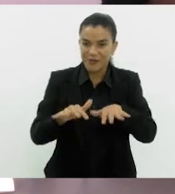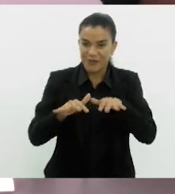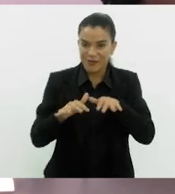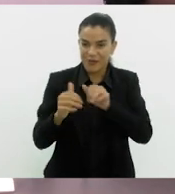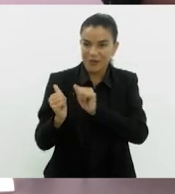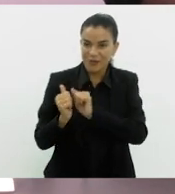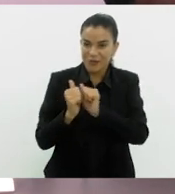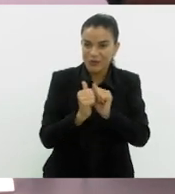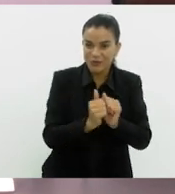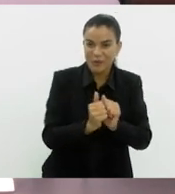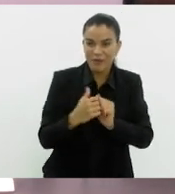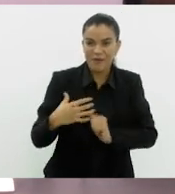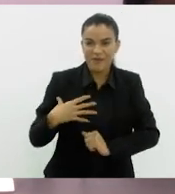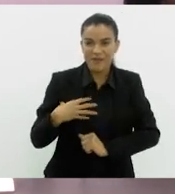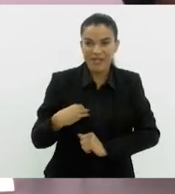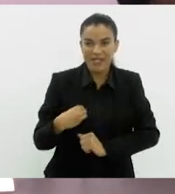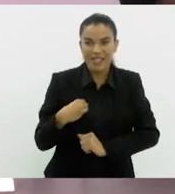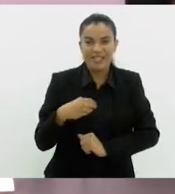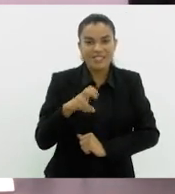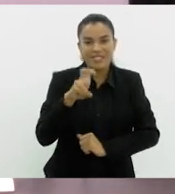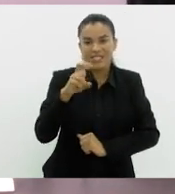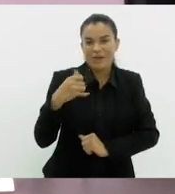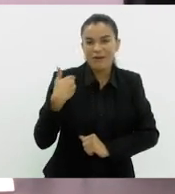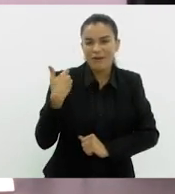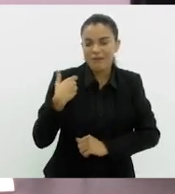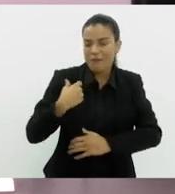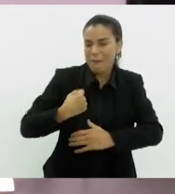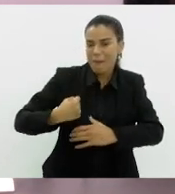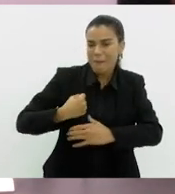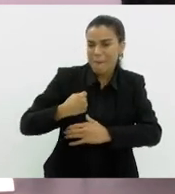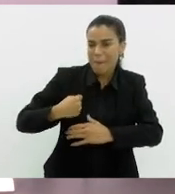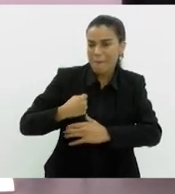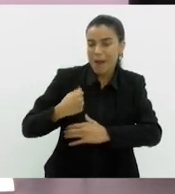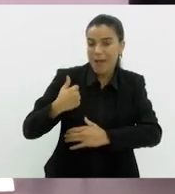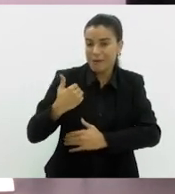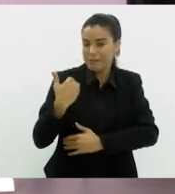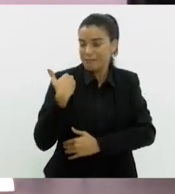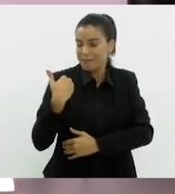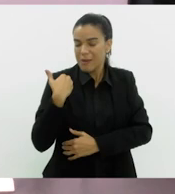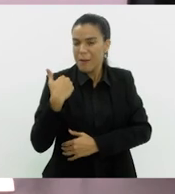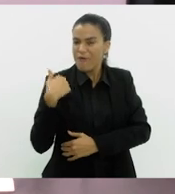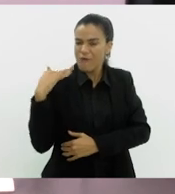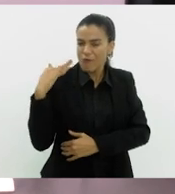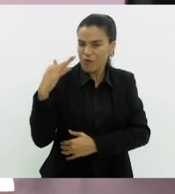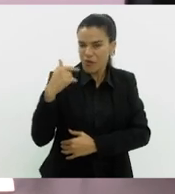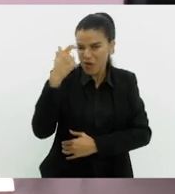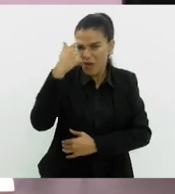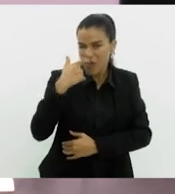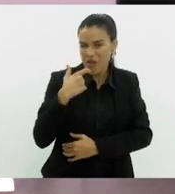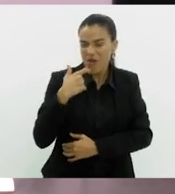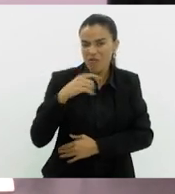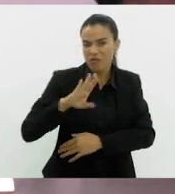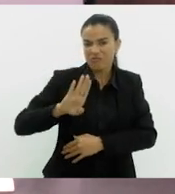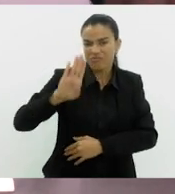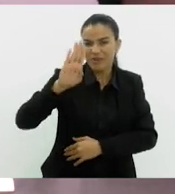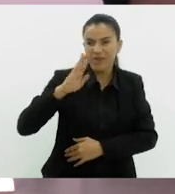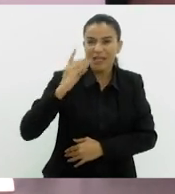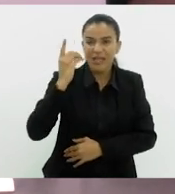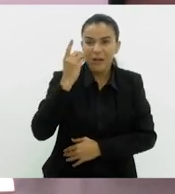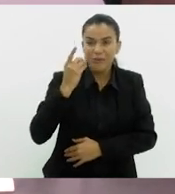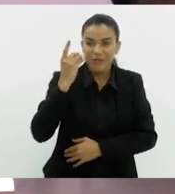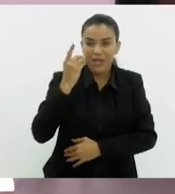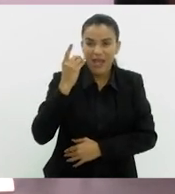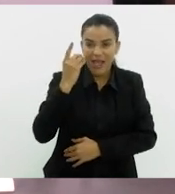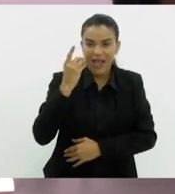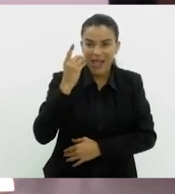que tem 5 anos, esse dia entrou na minha cozinha, eu estava ali cozinhando, ela falou assim, mamãe, eu vou ser deputada. Falei, é